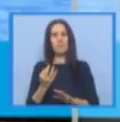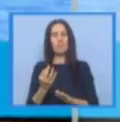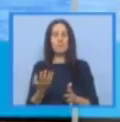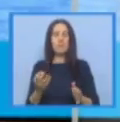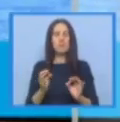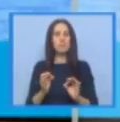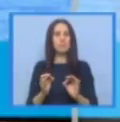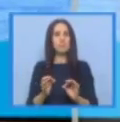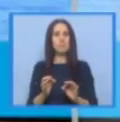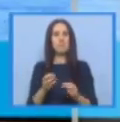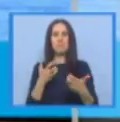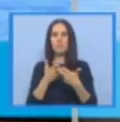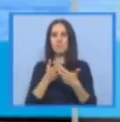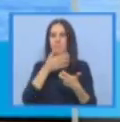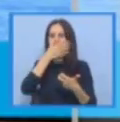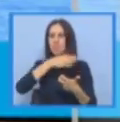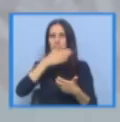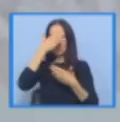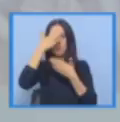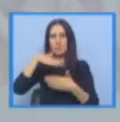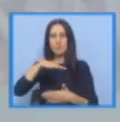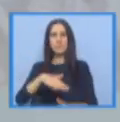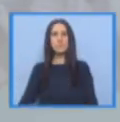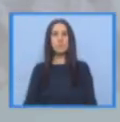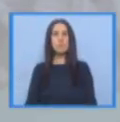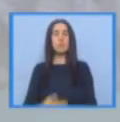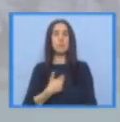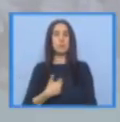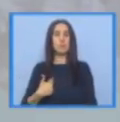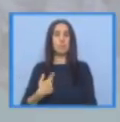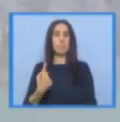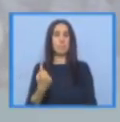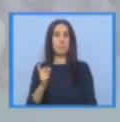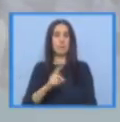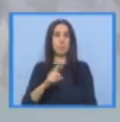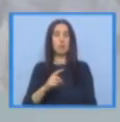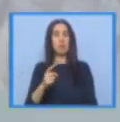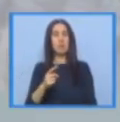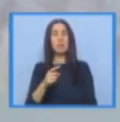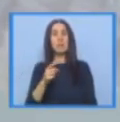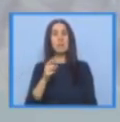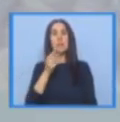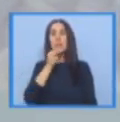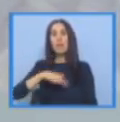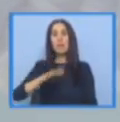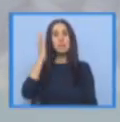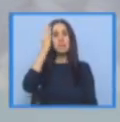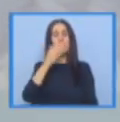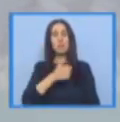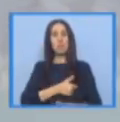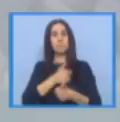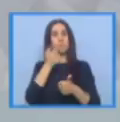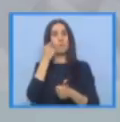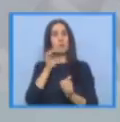no fundo, o conflito do Médio Oriente. E cristãos que periodicamente viajam para a Terra Santa, esta presença